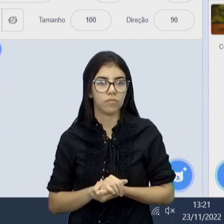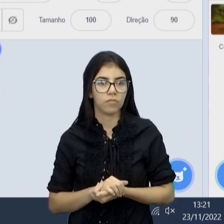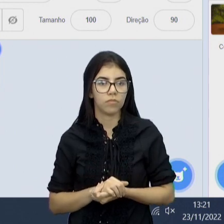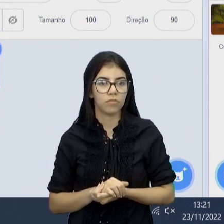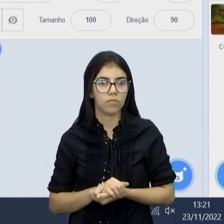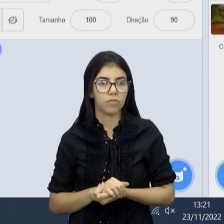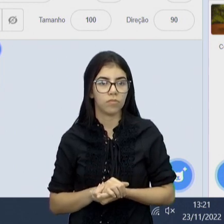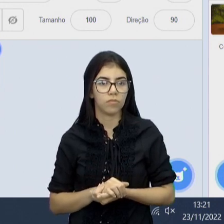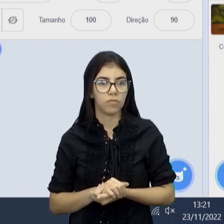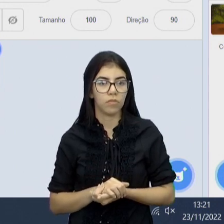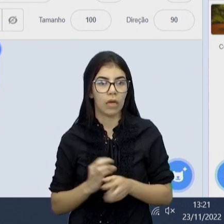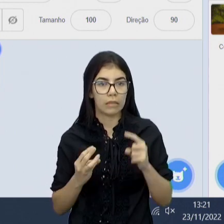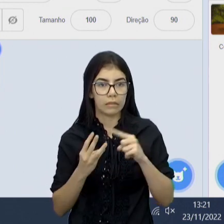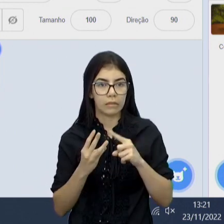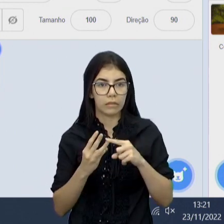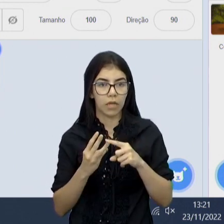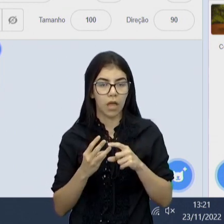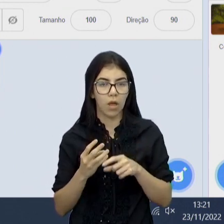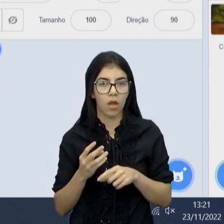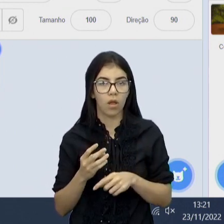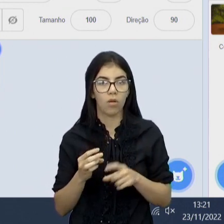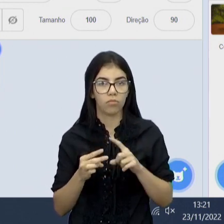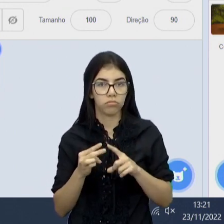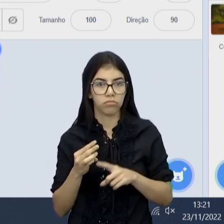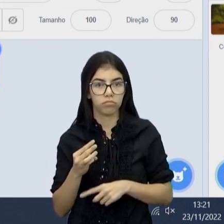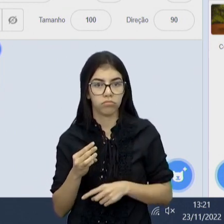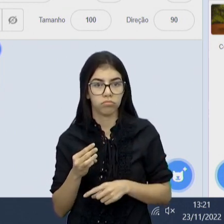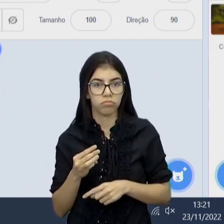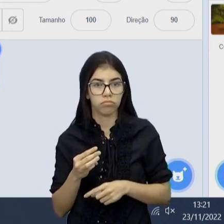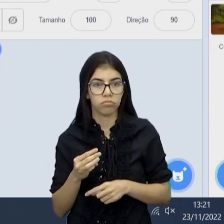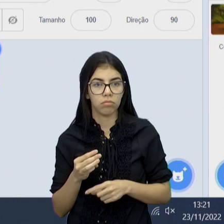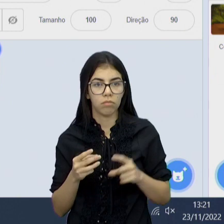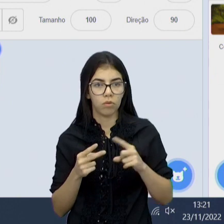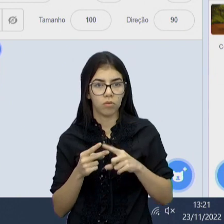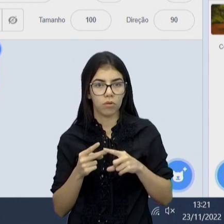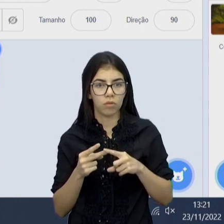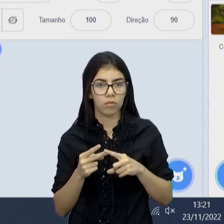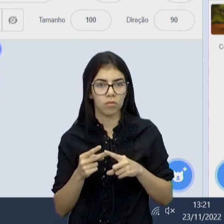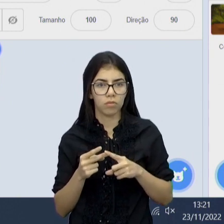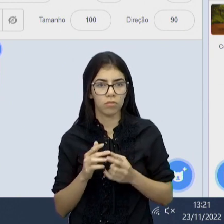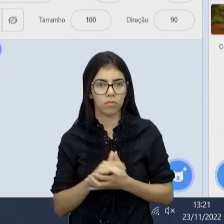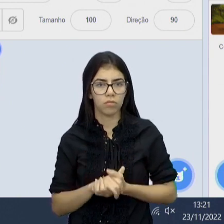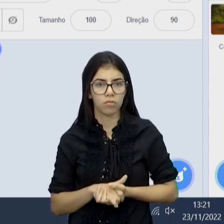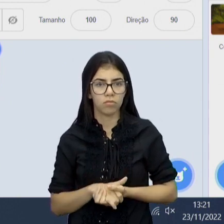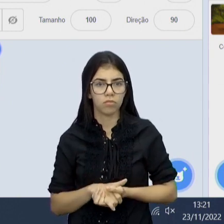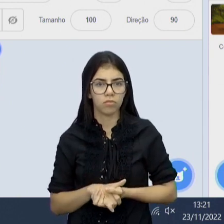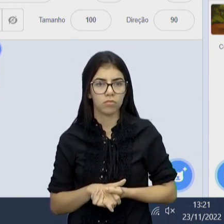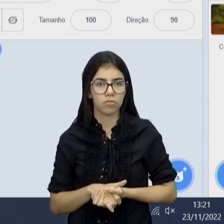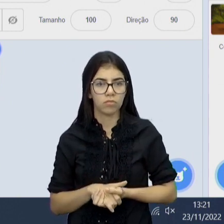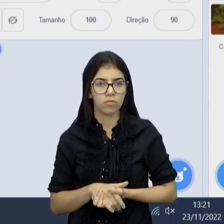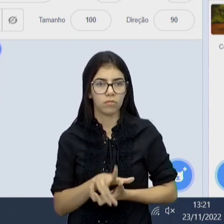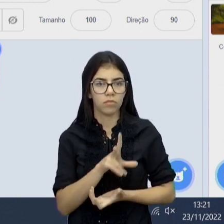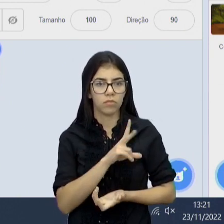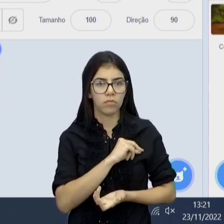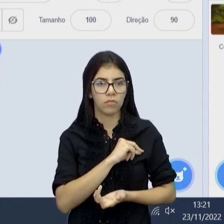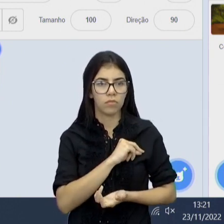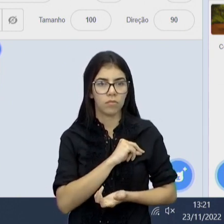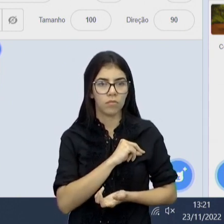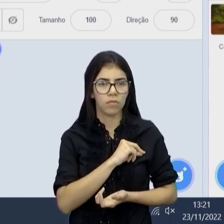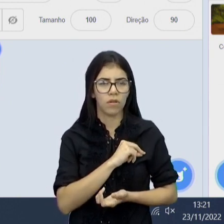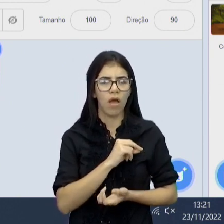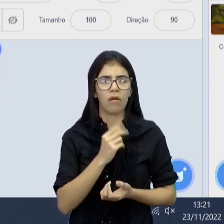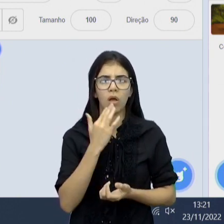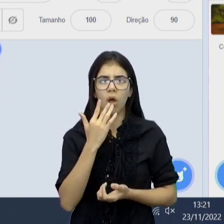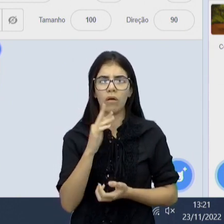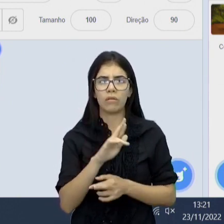o de baixo. Terceiro. Também. Aparência, ok. 1, 2, 3. Tá nele, Terceiro Roberto. botão? Aparência. Tá na aparência mesmo? Tá na aparência. Nossa, da onde eu tô, eu enxerguei de outra